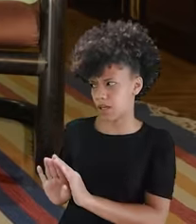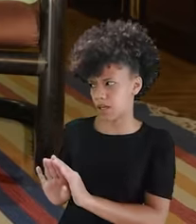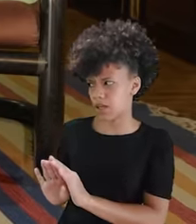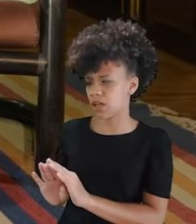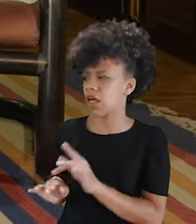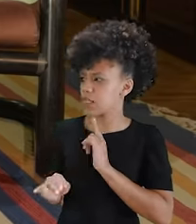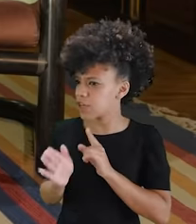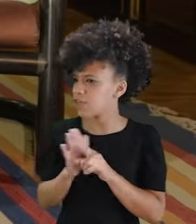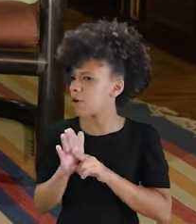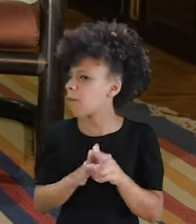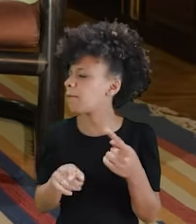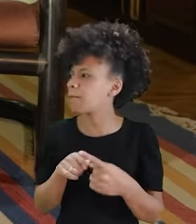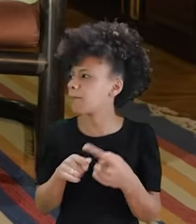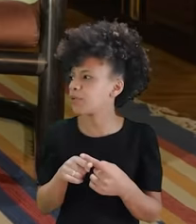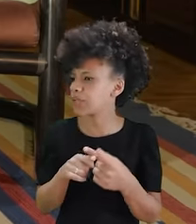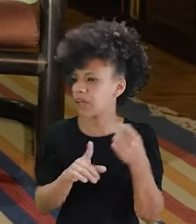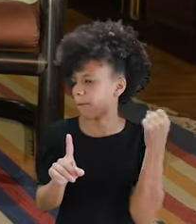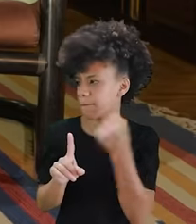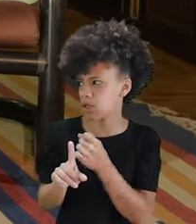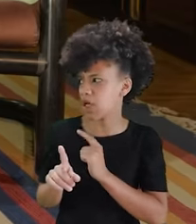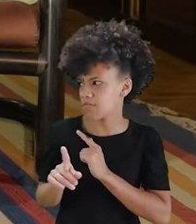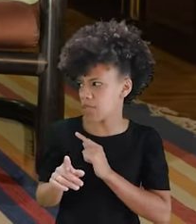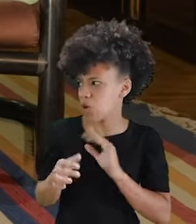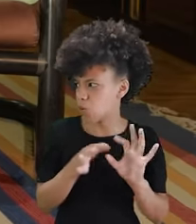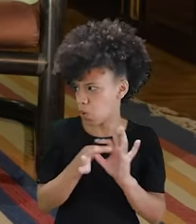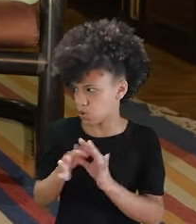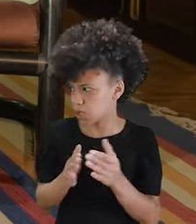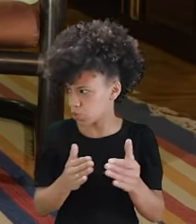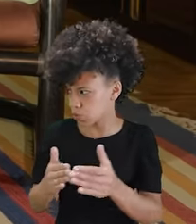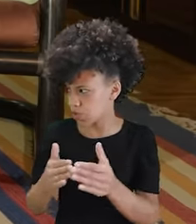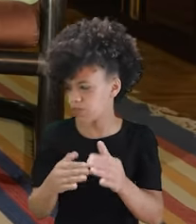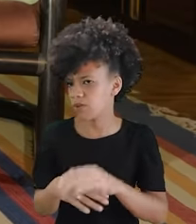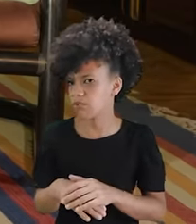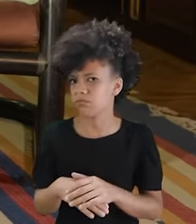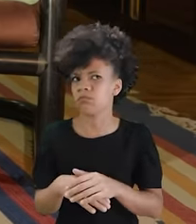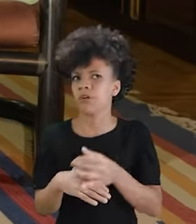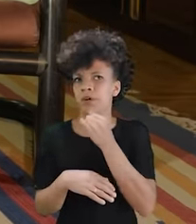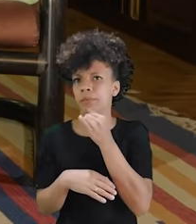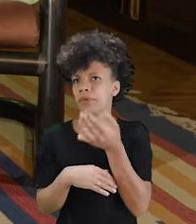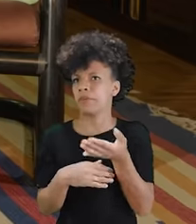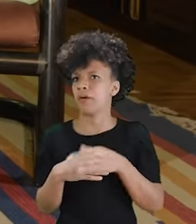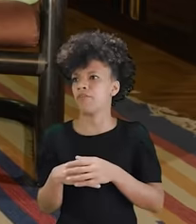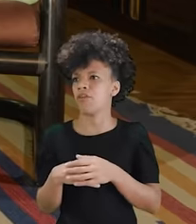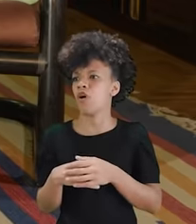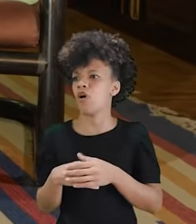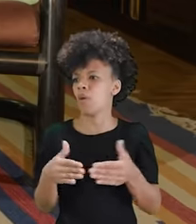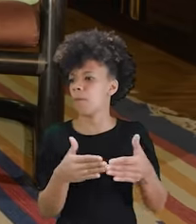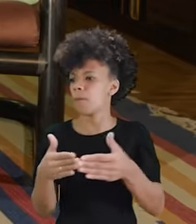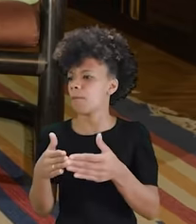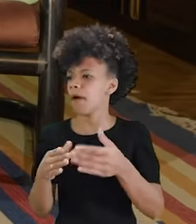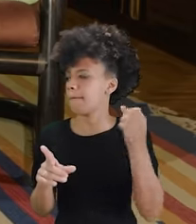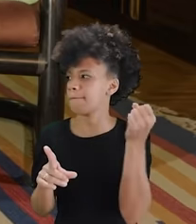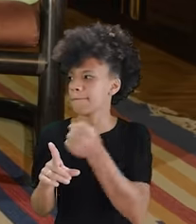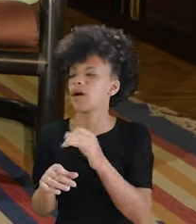foram ele levou ela não vou levar ela para o Cruzeiro para matá-la em gravar com certeza foi planejado para já não foi uma coisa